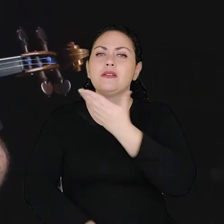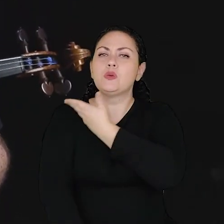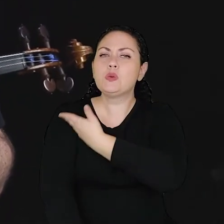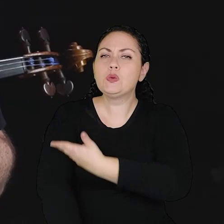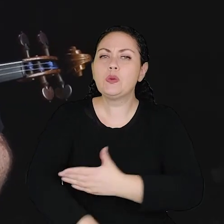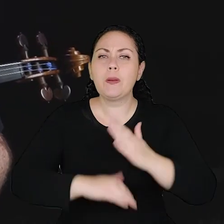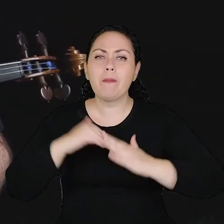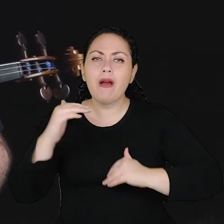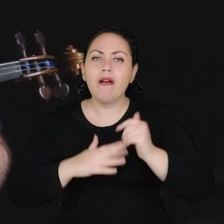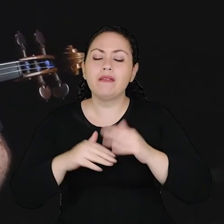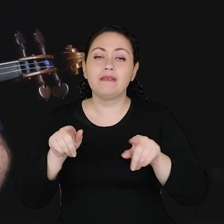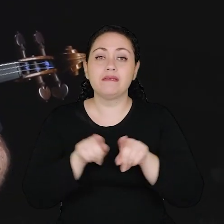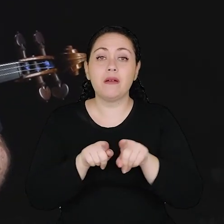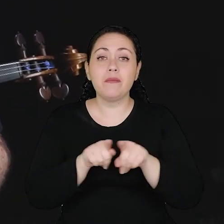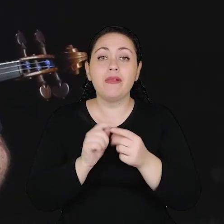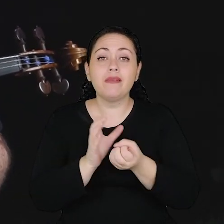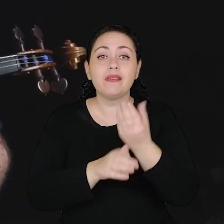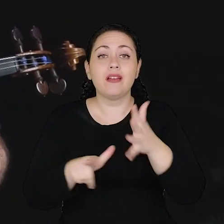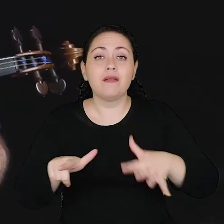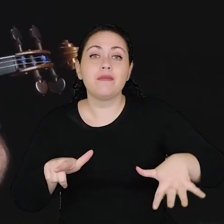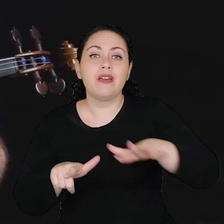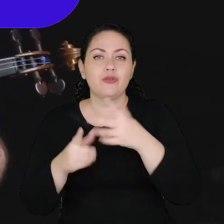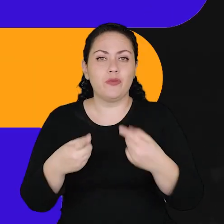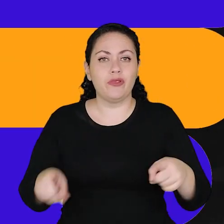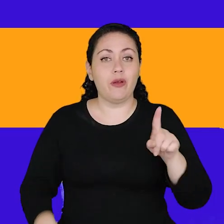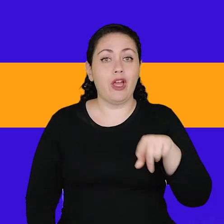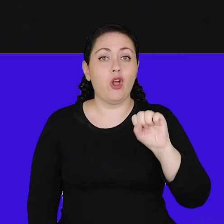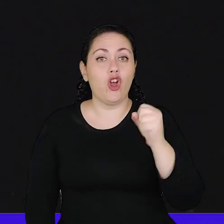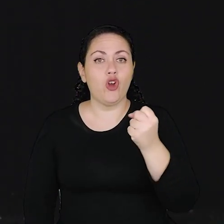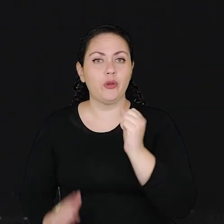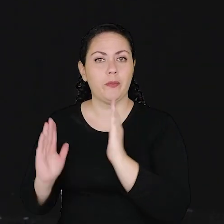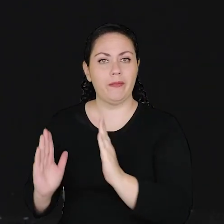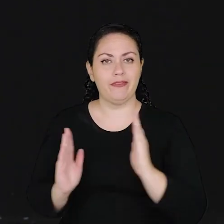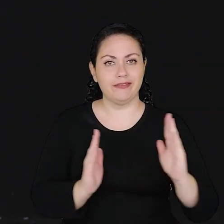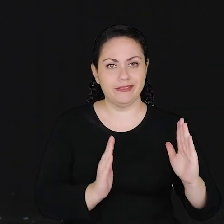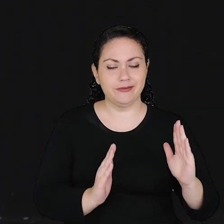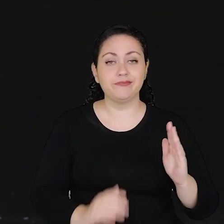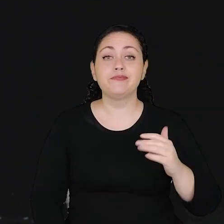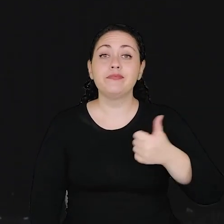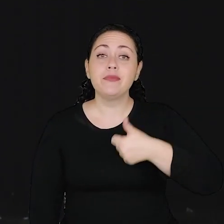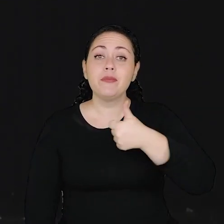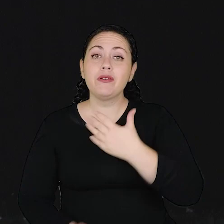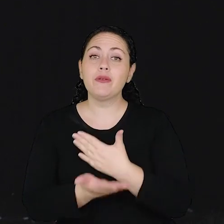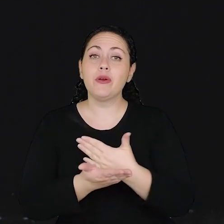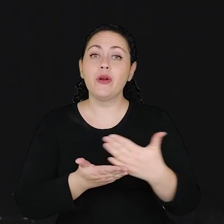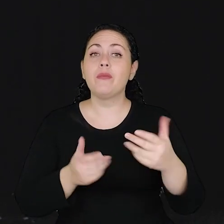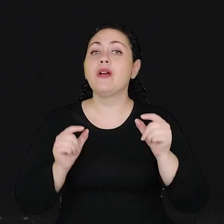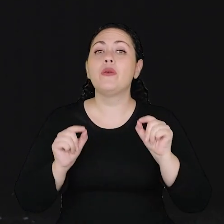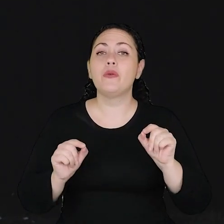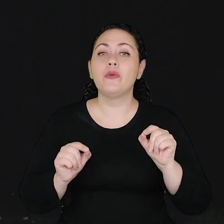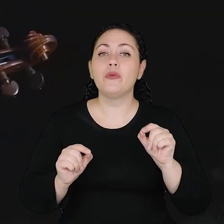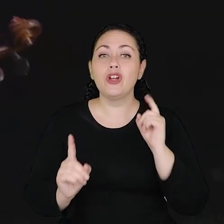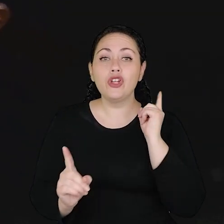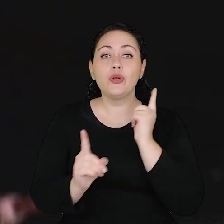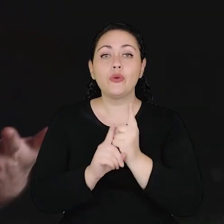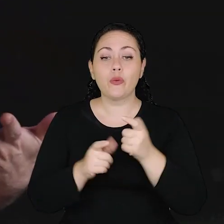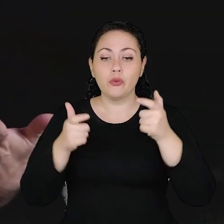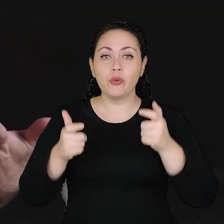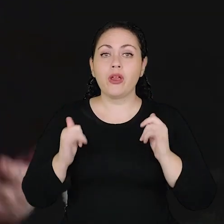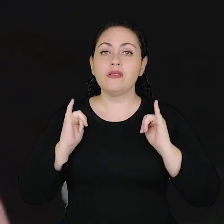e criando um ambiente musical. São 8 passos. Começamos encontrando a posição de descanso.